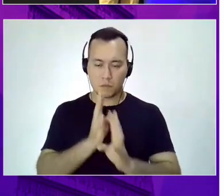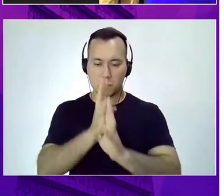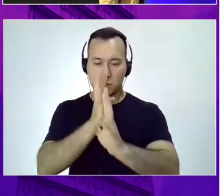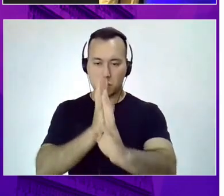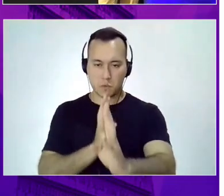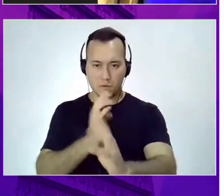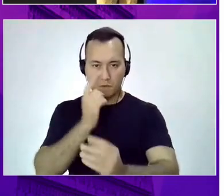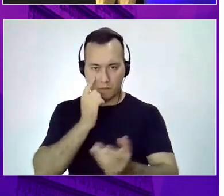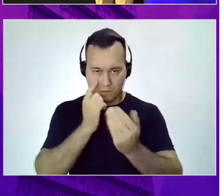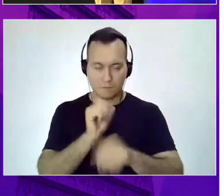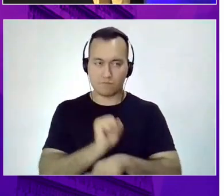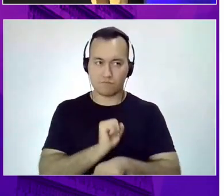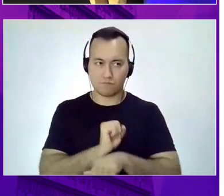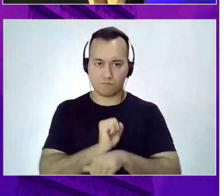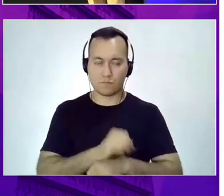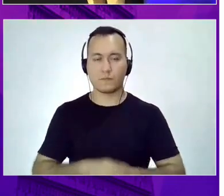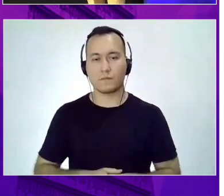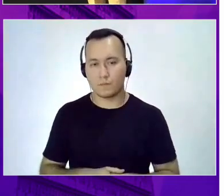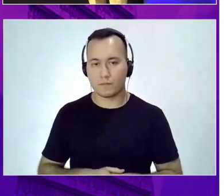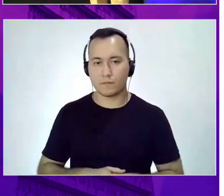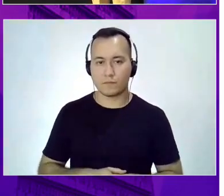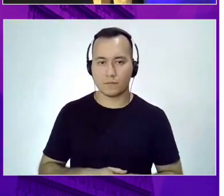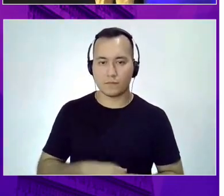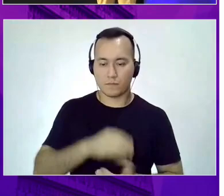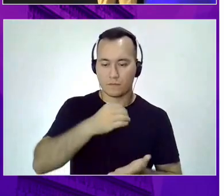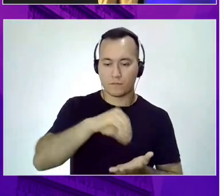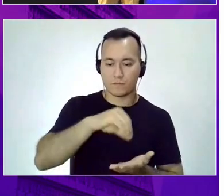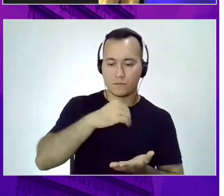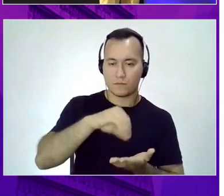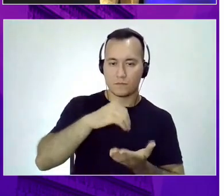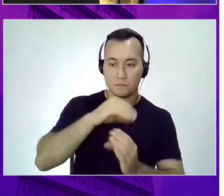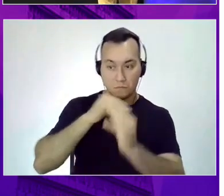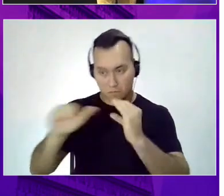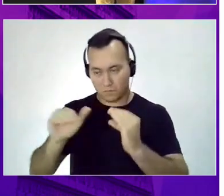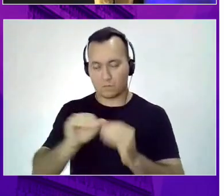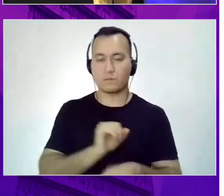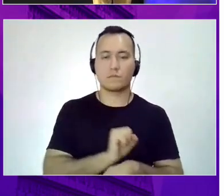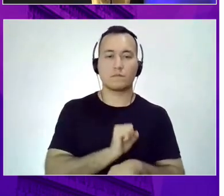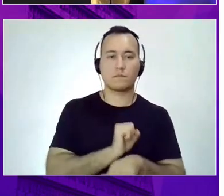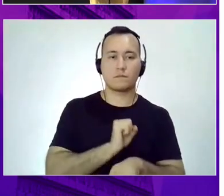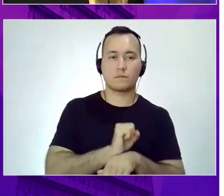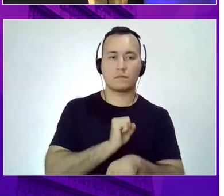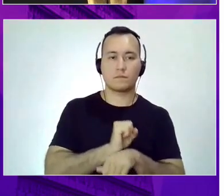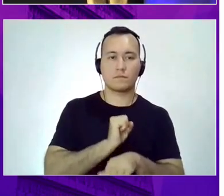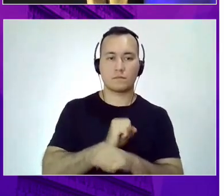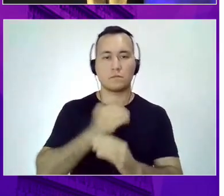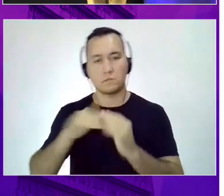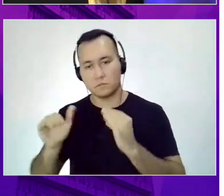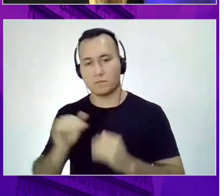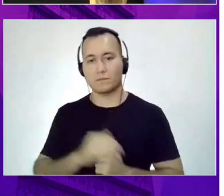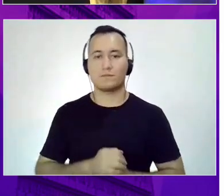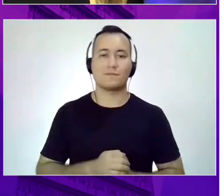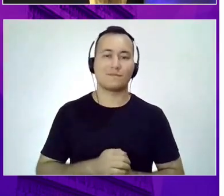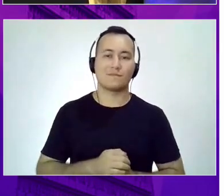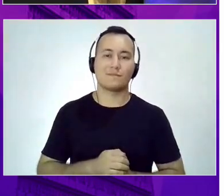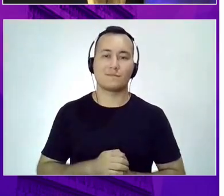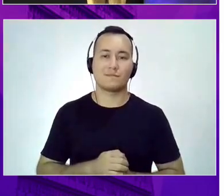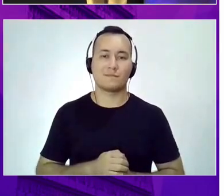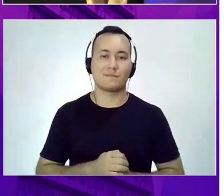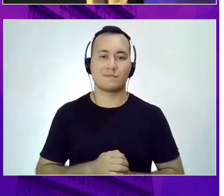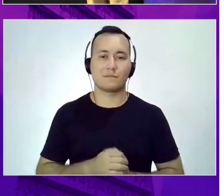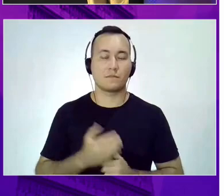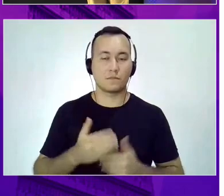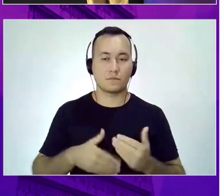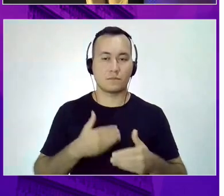o envio, agora em outra infraestrutura, e usava o Web Jobs, né? E esse Web Jobs, por si só, fazia